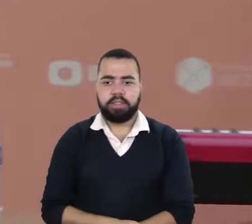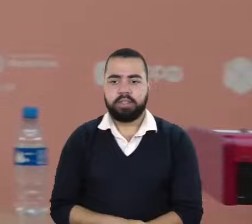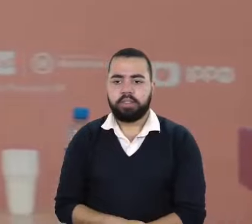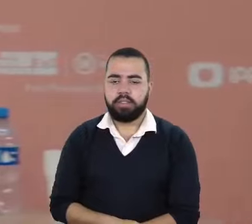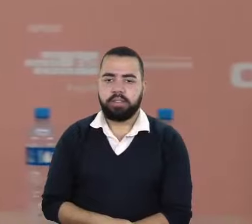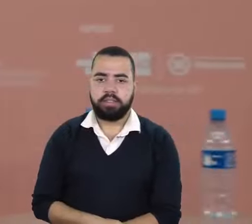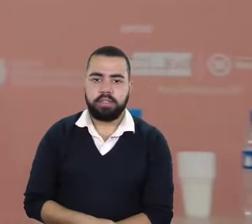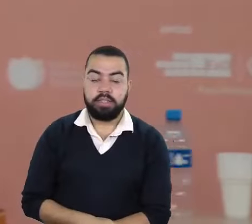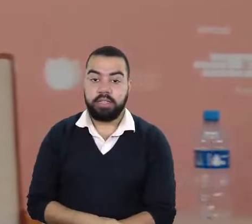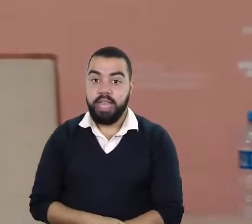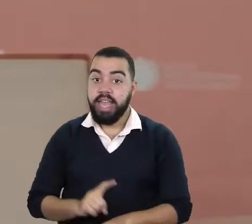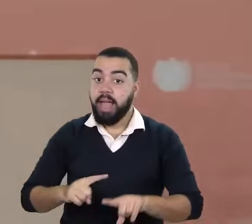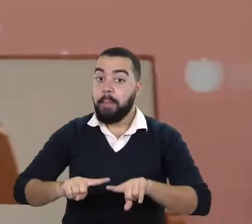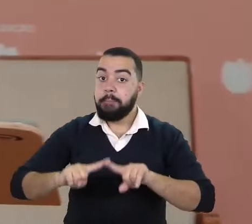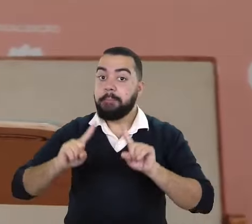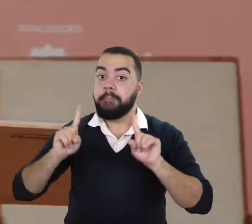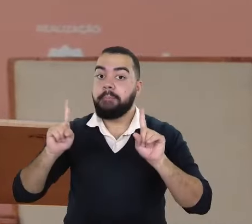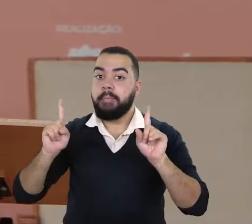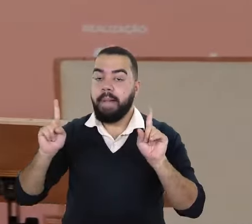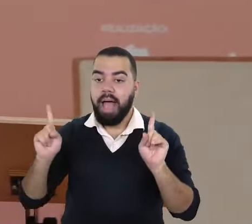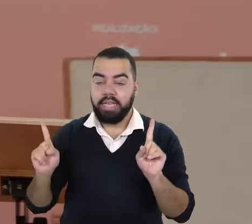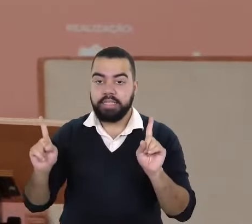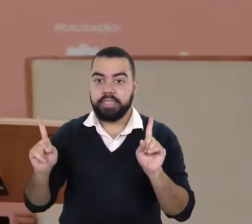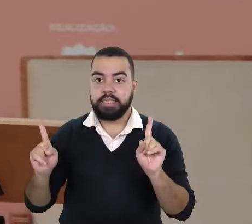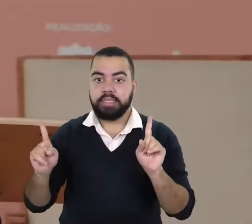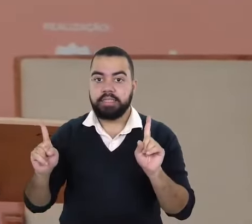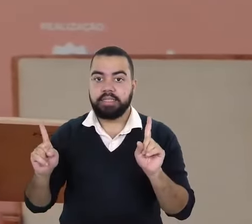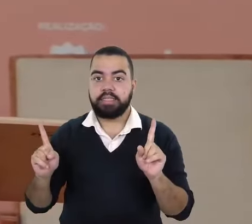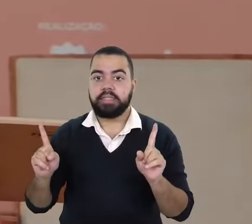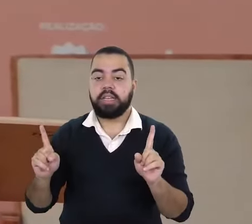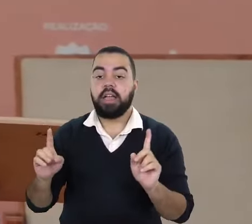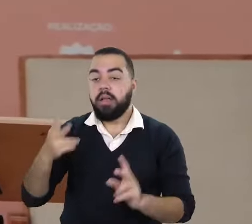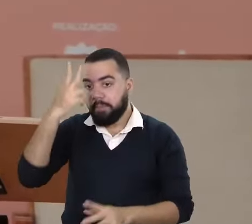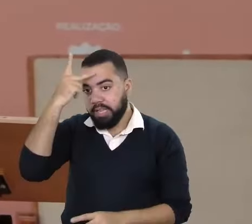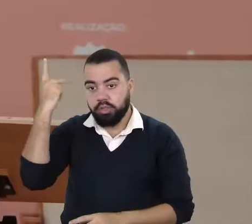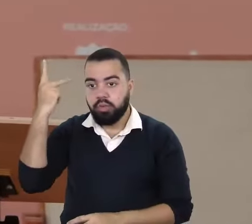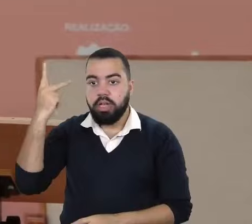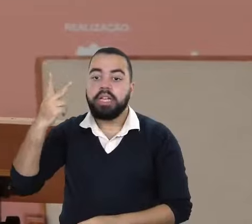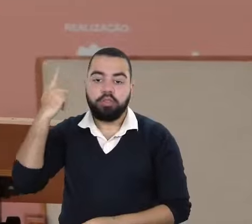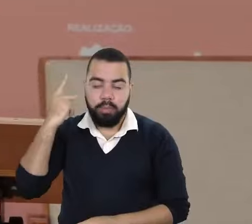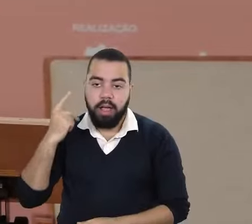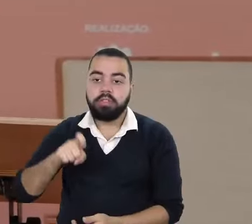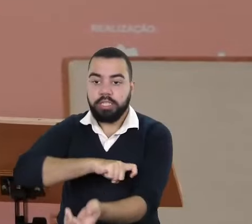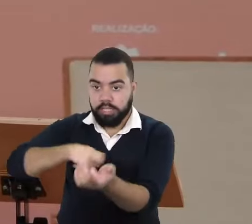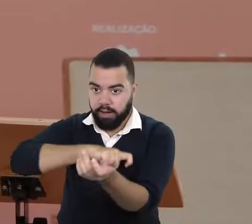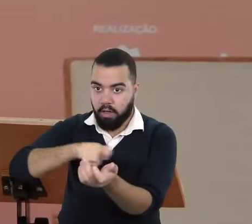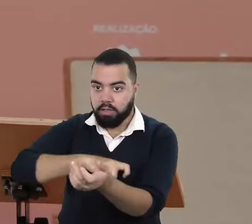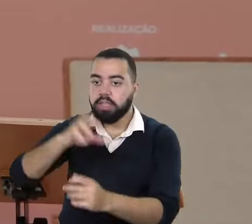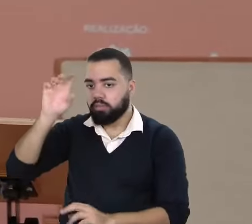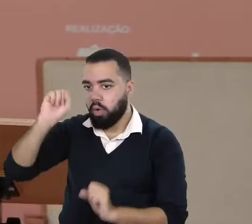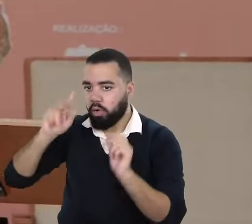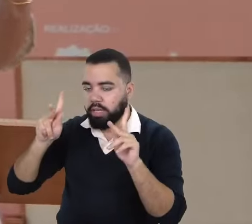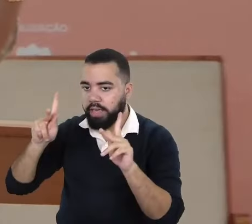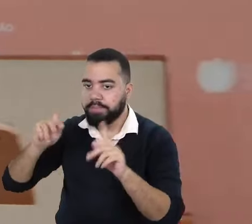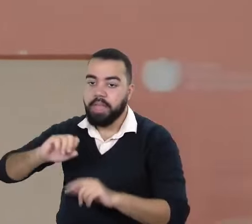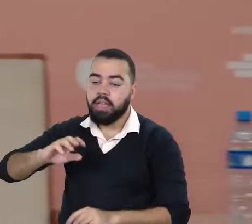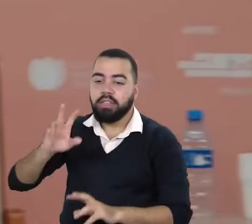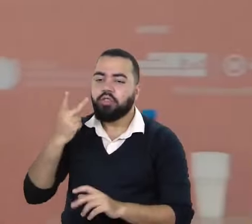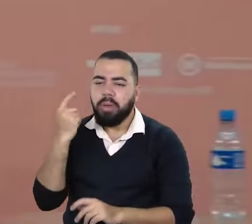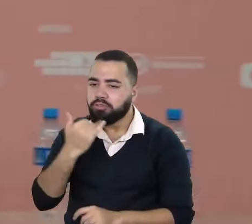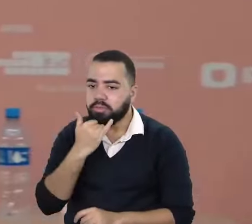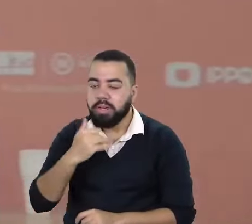pessoa neurodivergente chegar no limite dela, vocês não queiram ver, não. Entendeu? Umas explodem